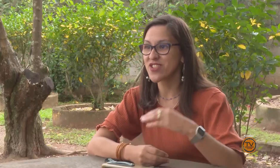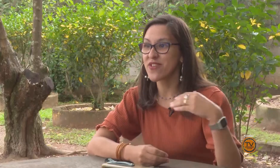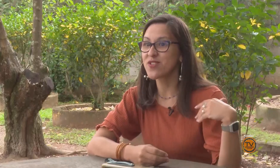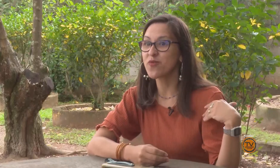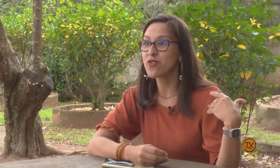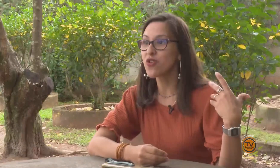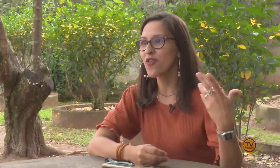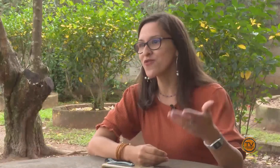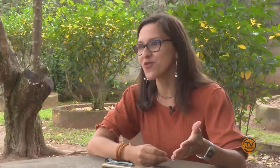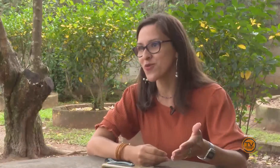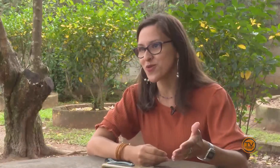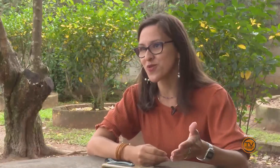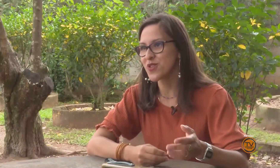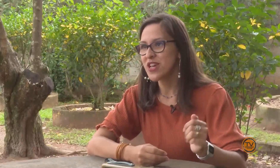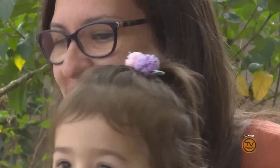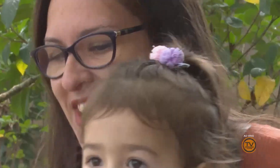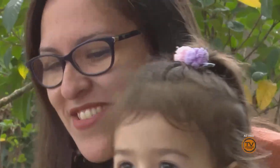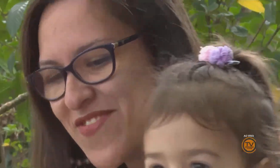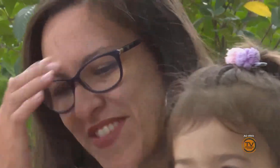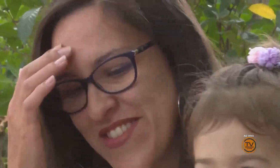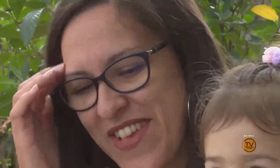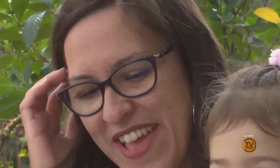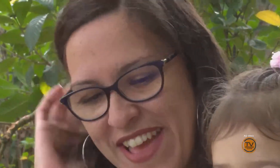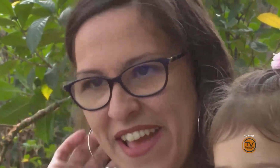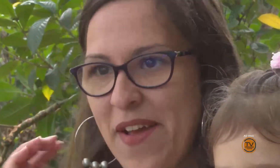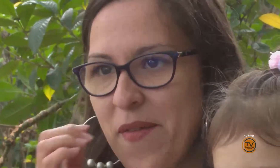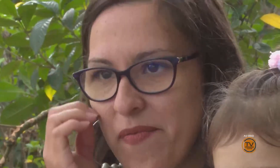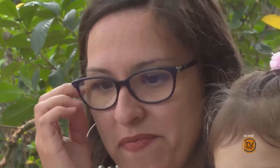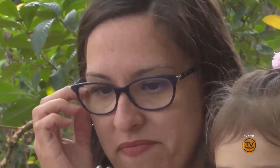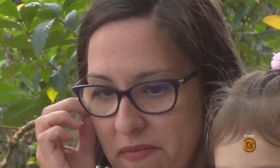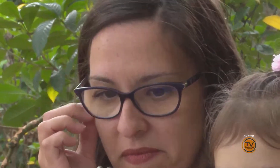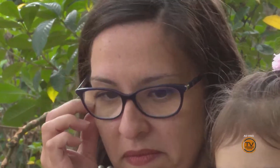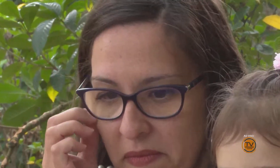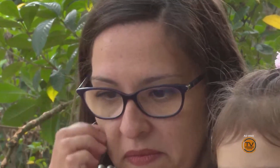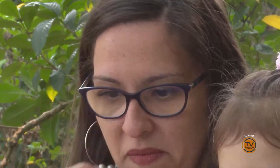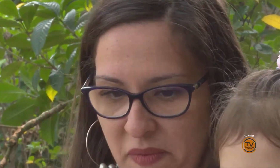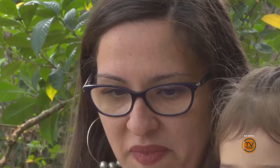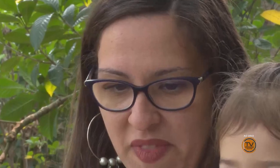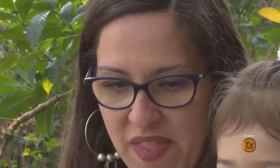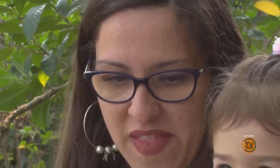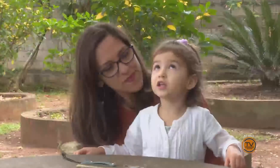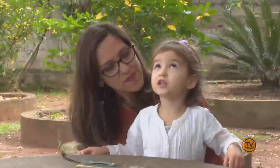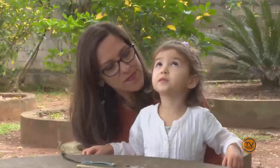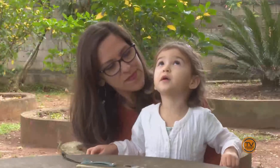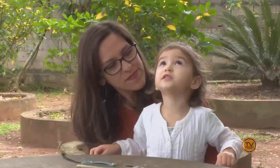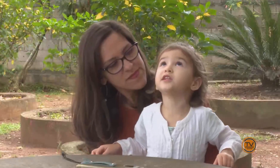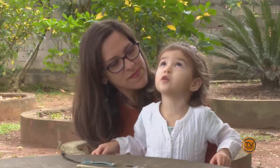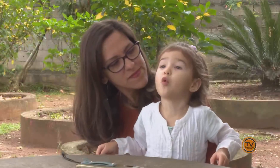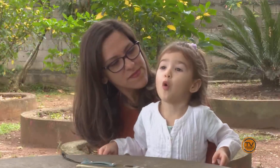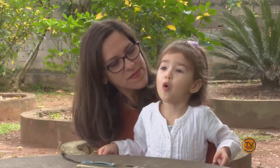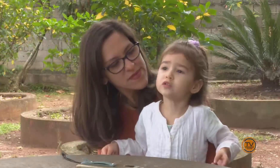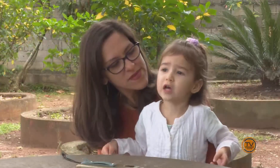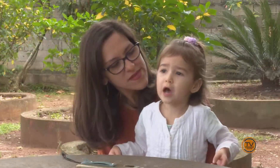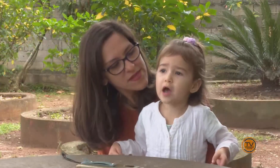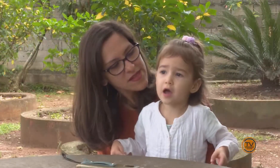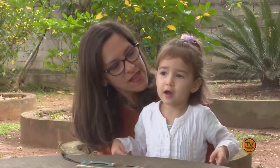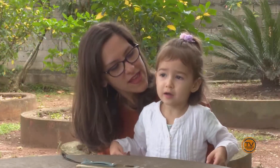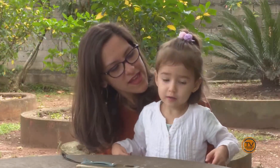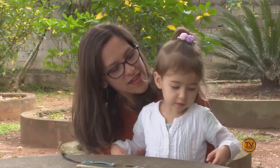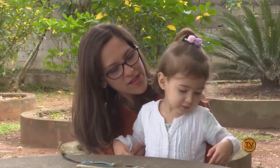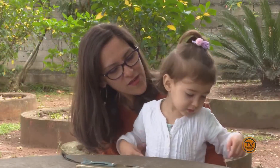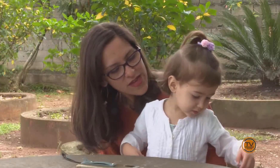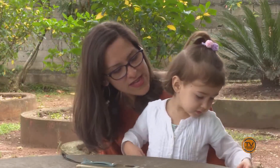mãe, né? A gente vai descobrindo novos gostos, né? Novos pontos de vista vão surgindo e a gente vai caminhando para outros lugares